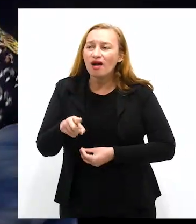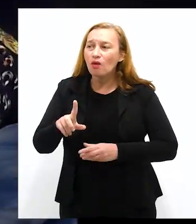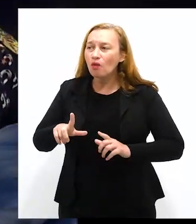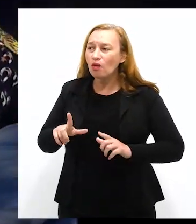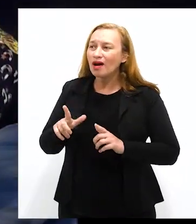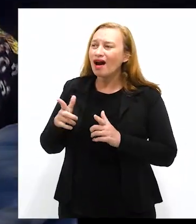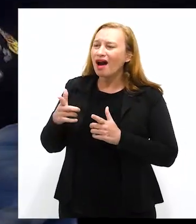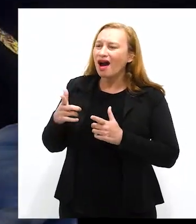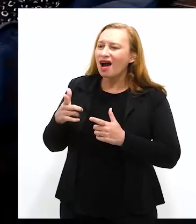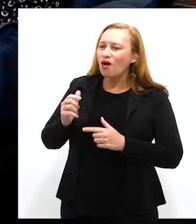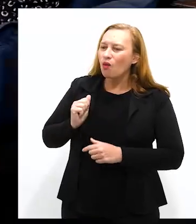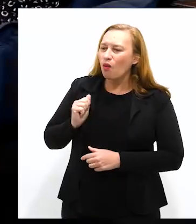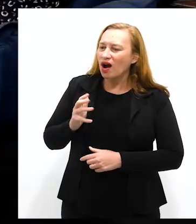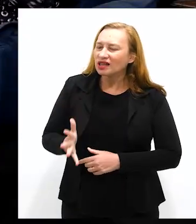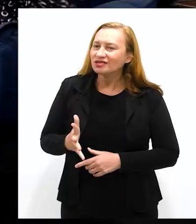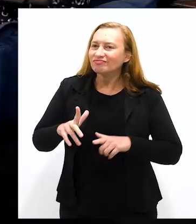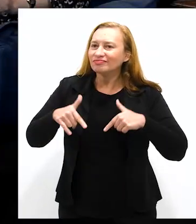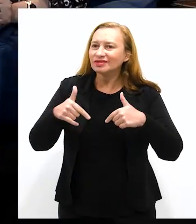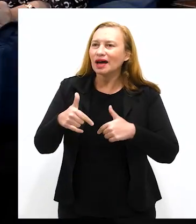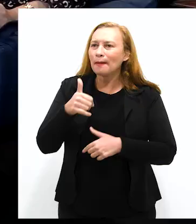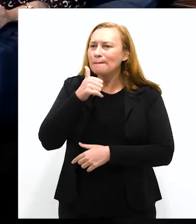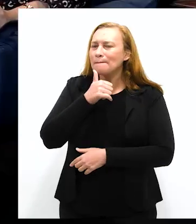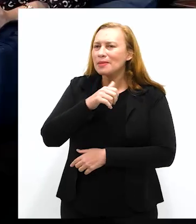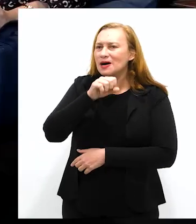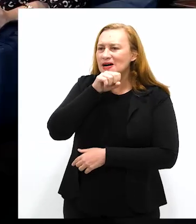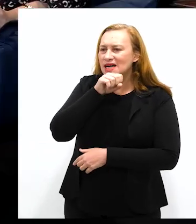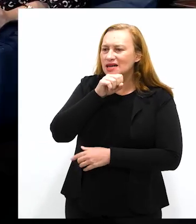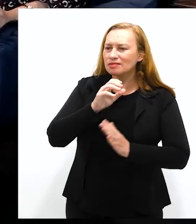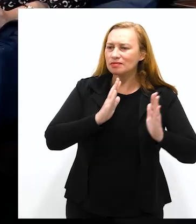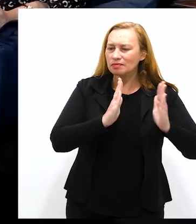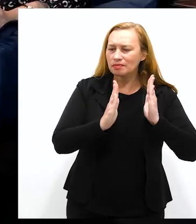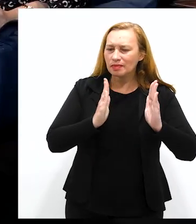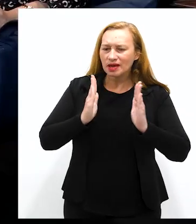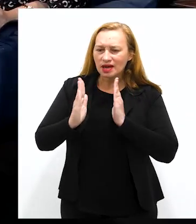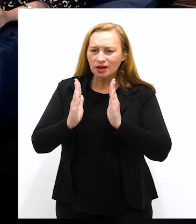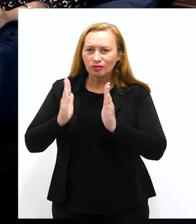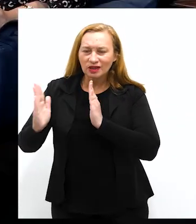das mães para o espetáculo Sete Dores de Maria?